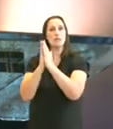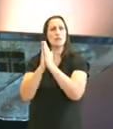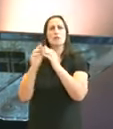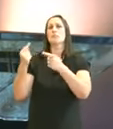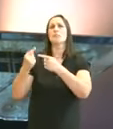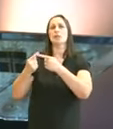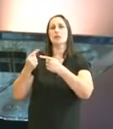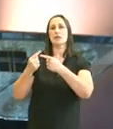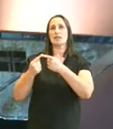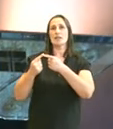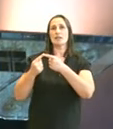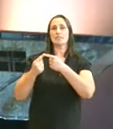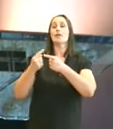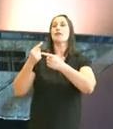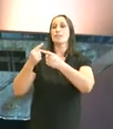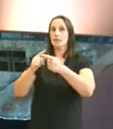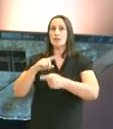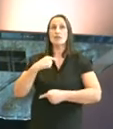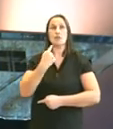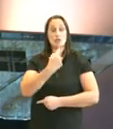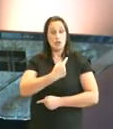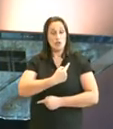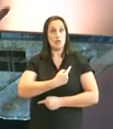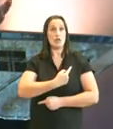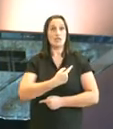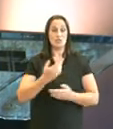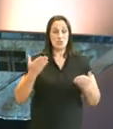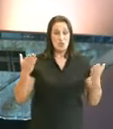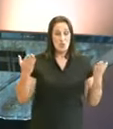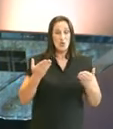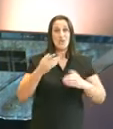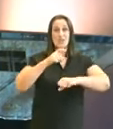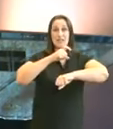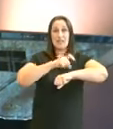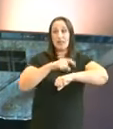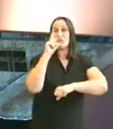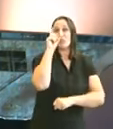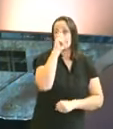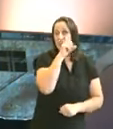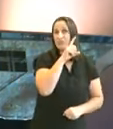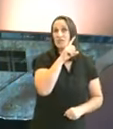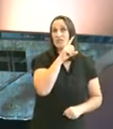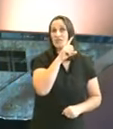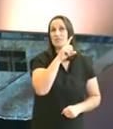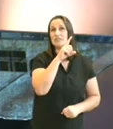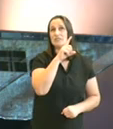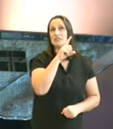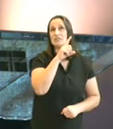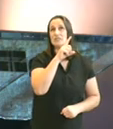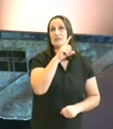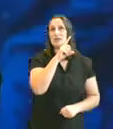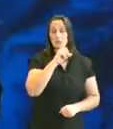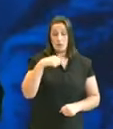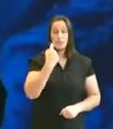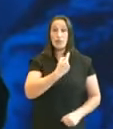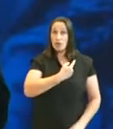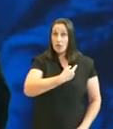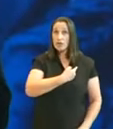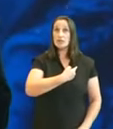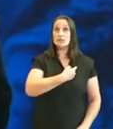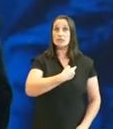porque nós estamos vivendo algo extraordinário nesses tempos. Algo extraordinário para a